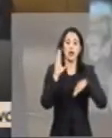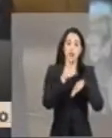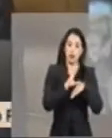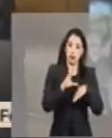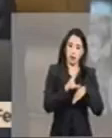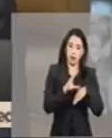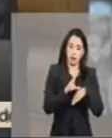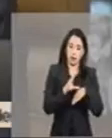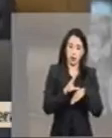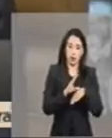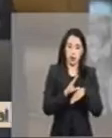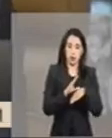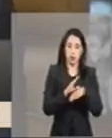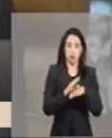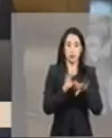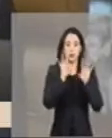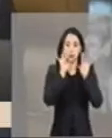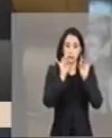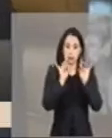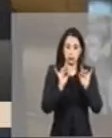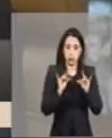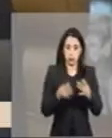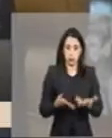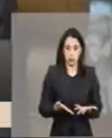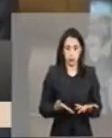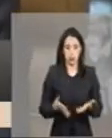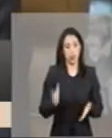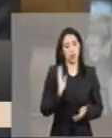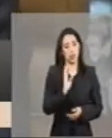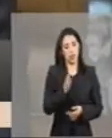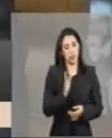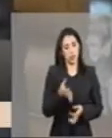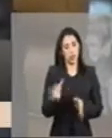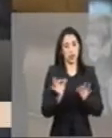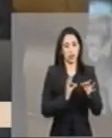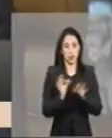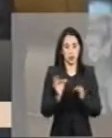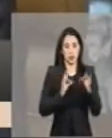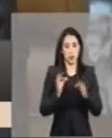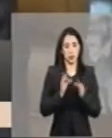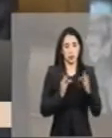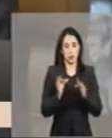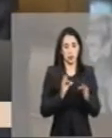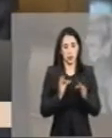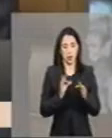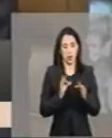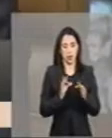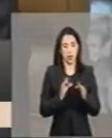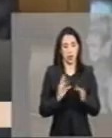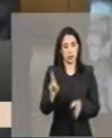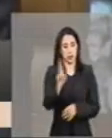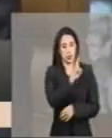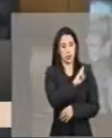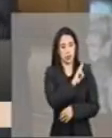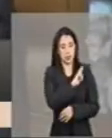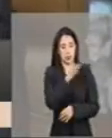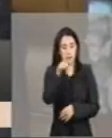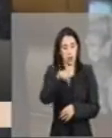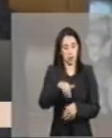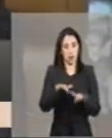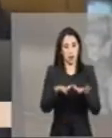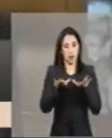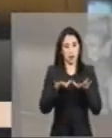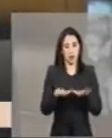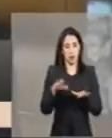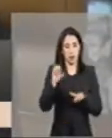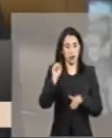Operação Metis da Polícia Federal em investigação no Poder Legislativo Federal. A competência desta Corte, em sua